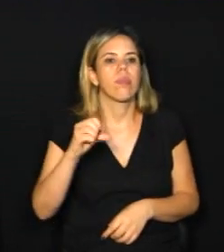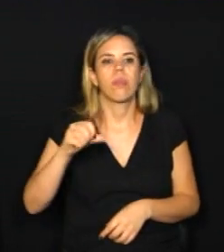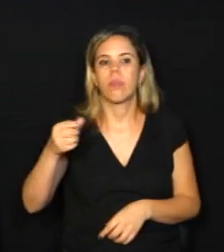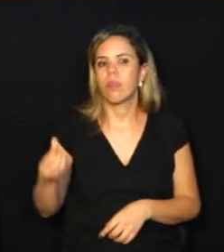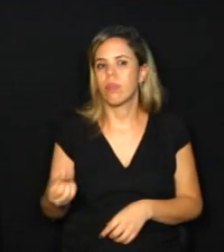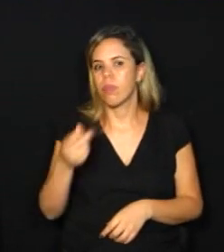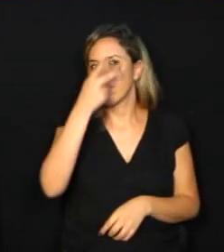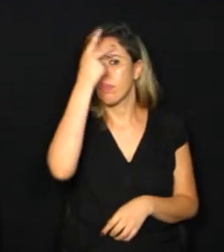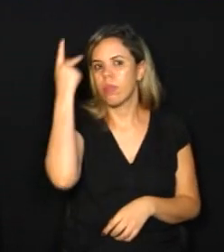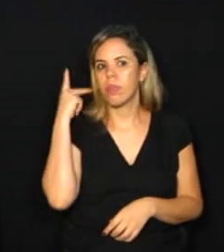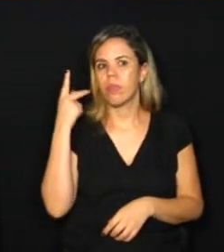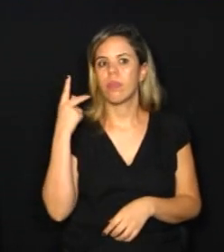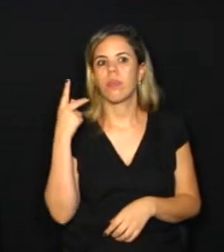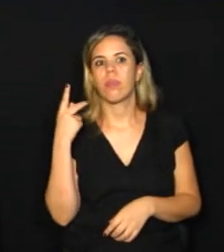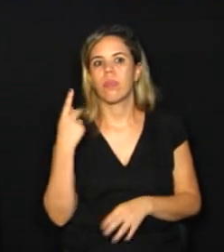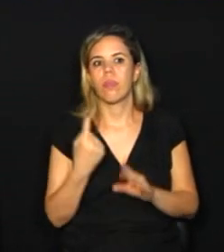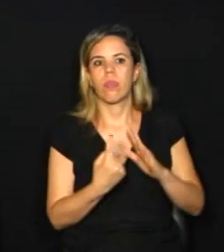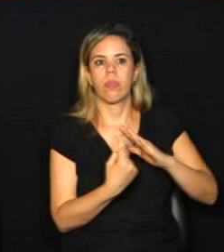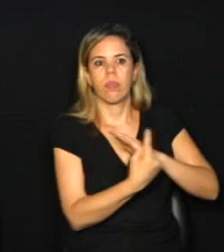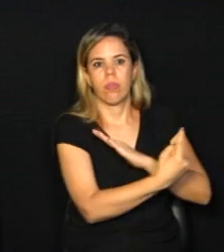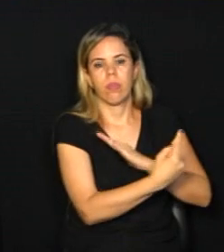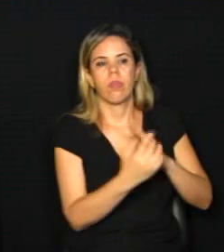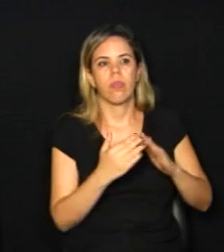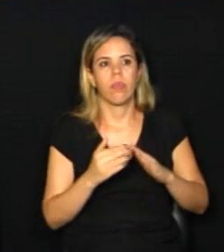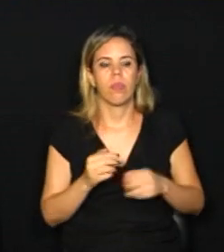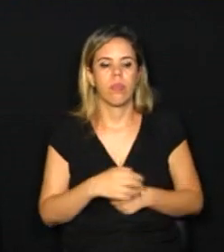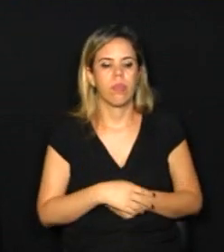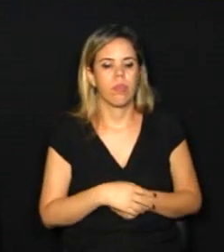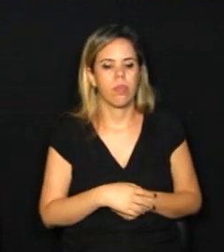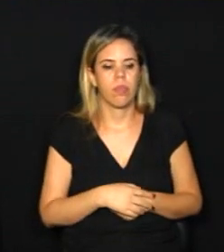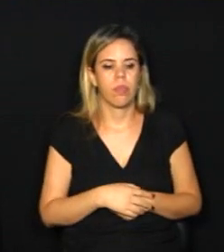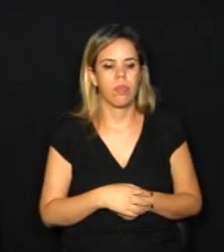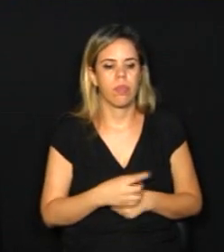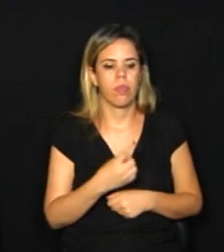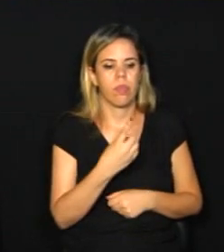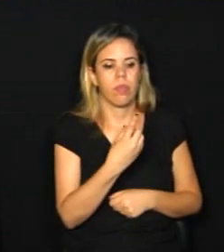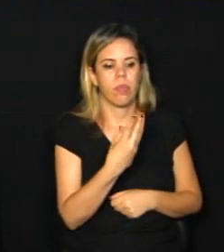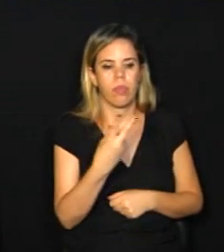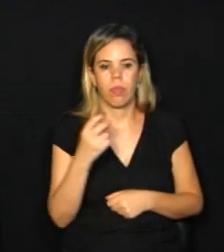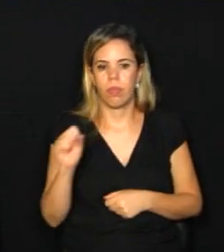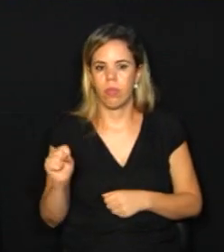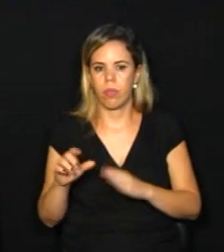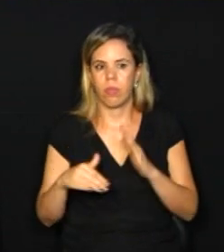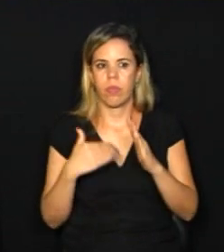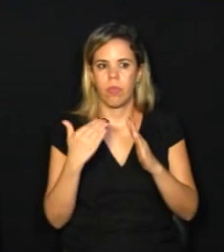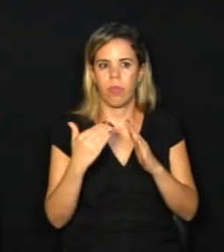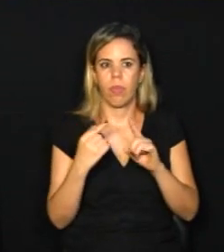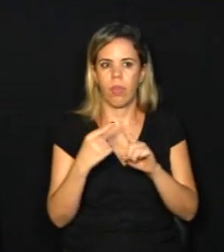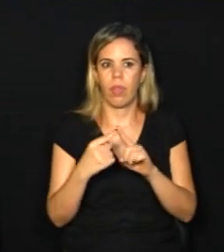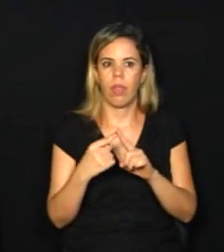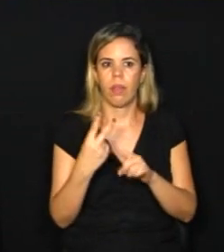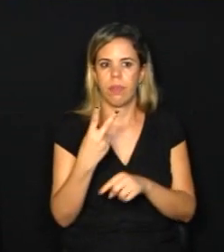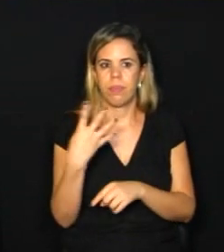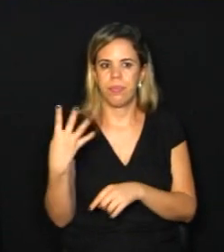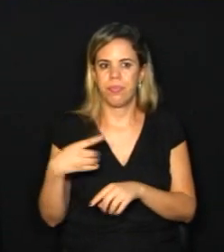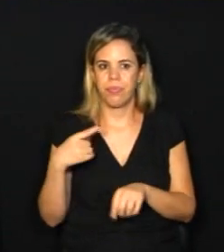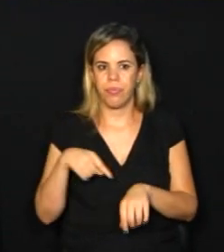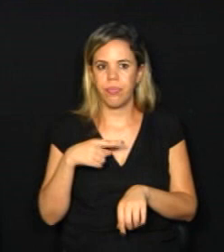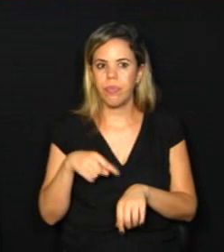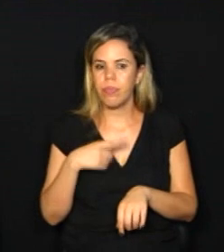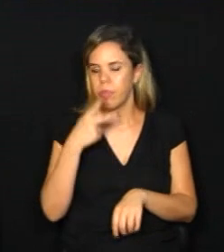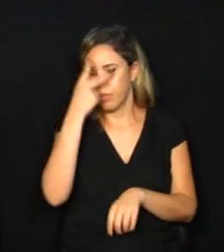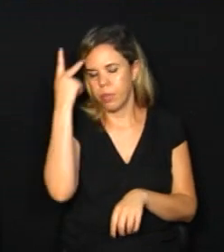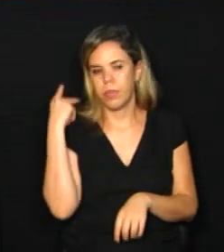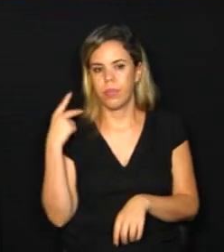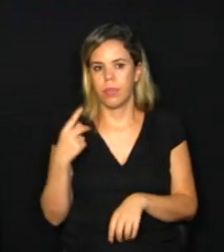496 pessoas estão em isolamento domiciliar, são 128 a mais. Então, em 24 horas, 128